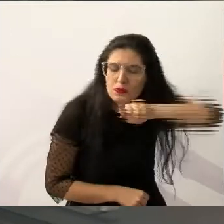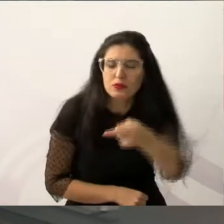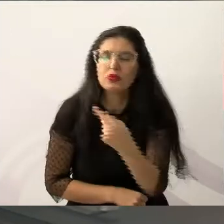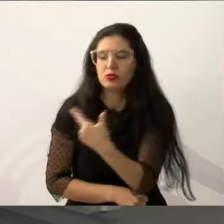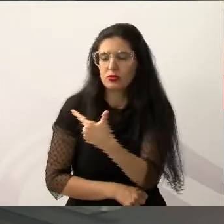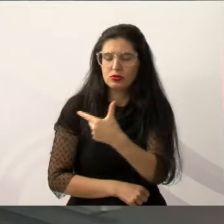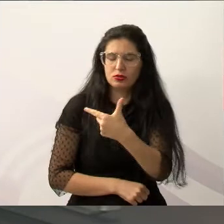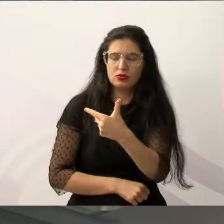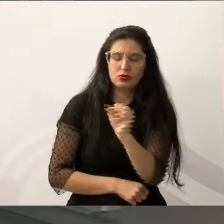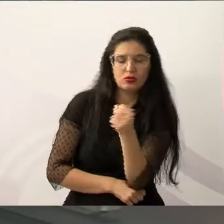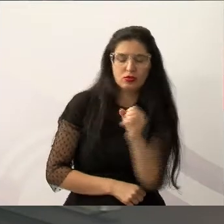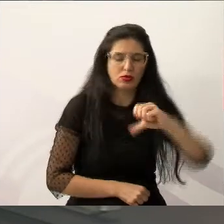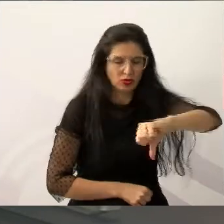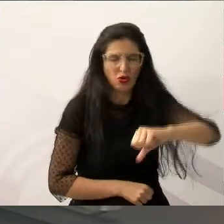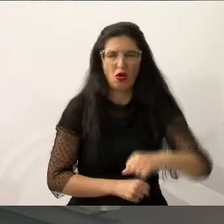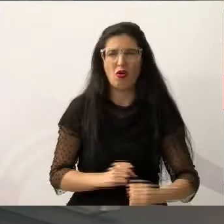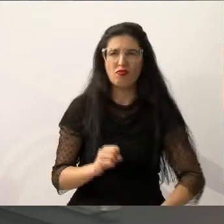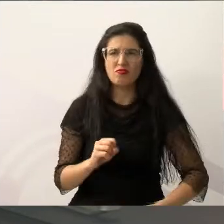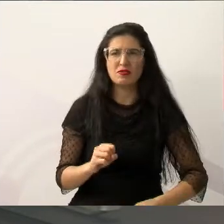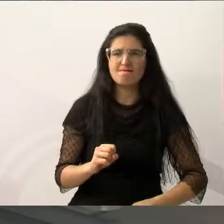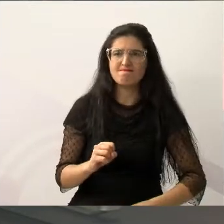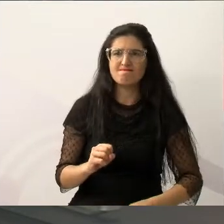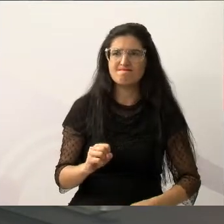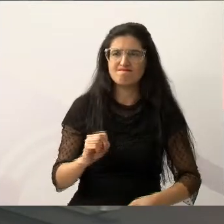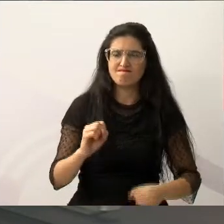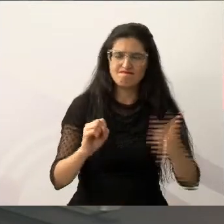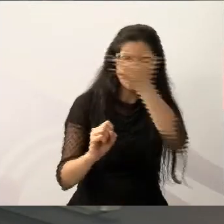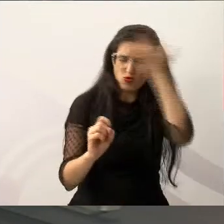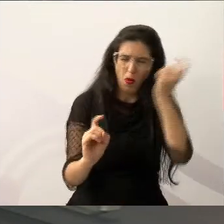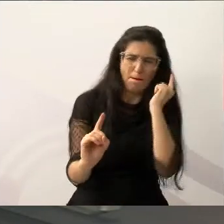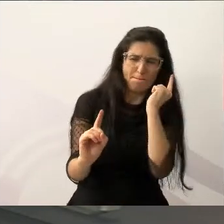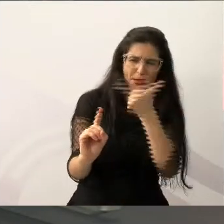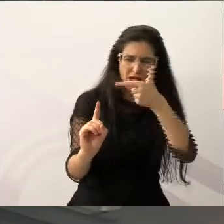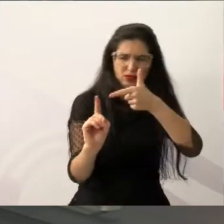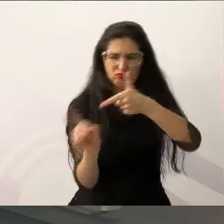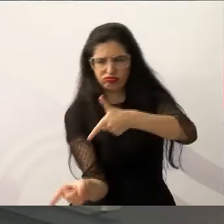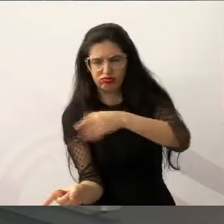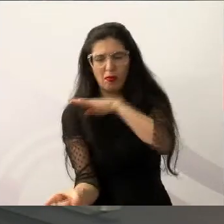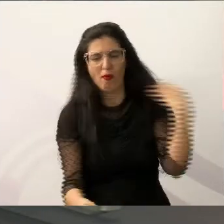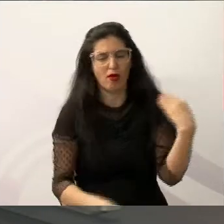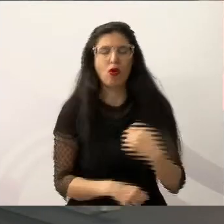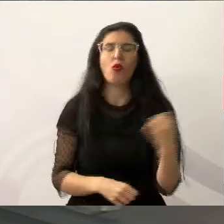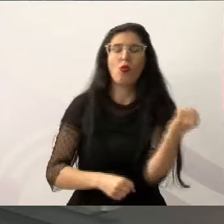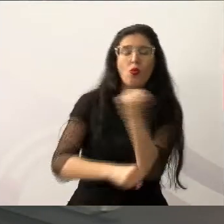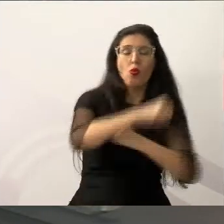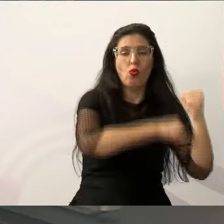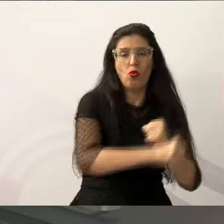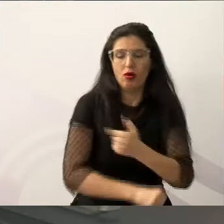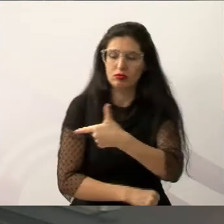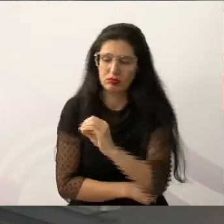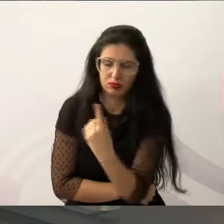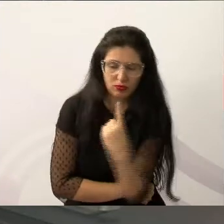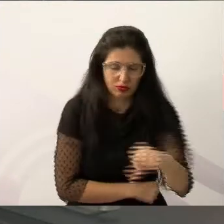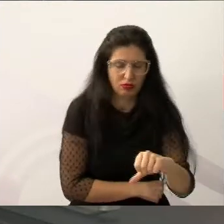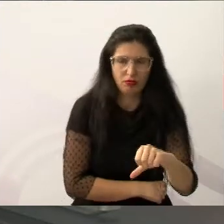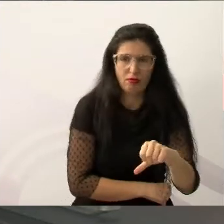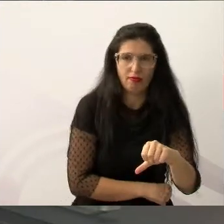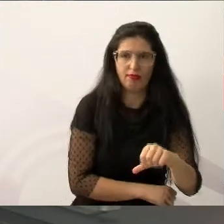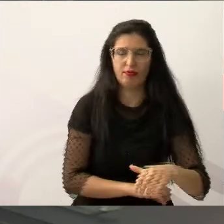21.289 assassinatos. No ano de 2019, no ano inteiro de